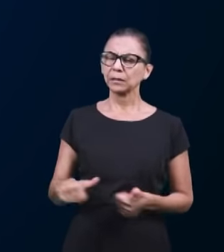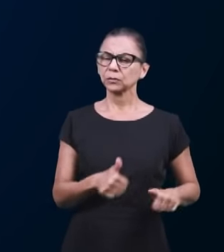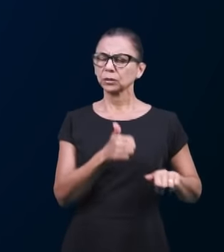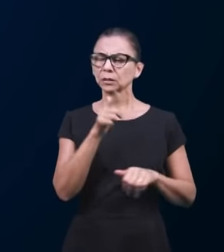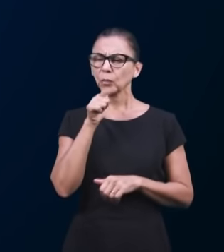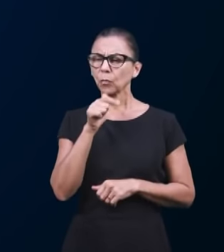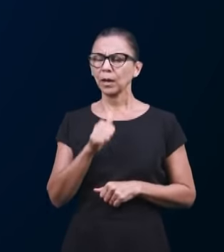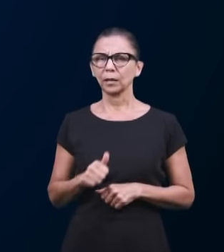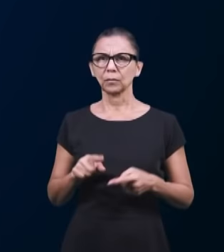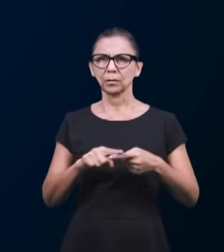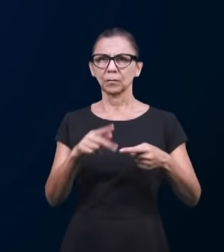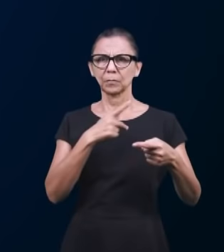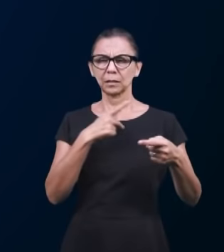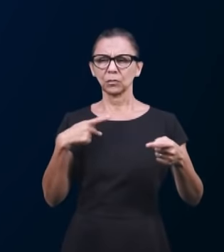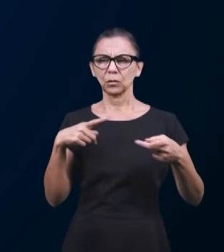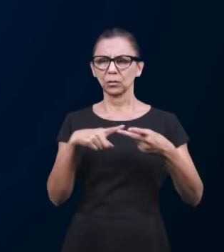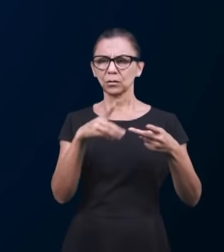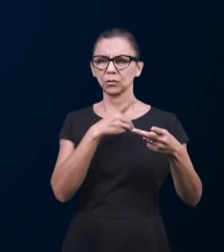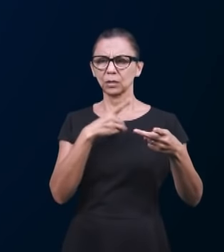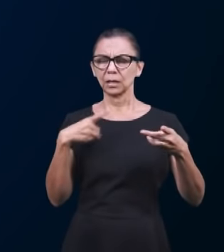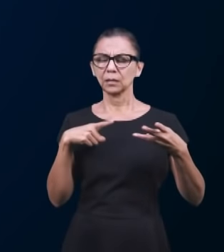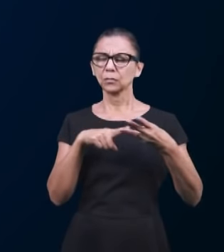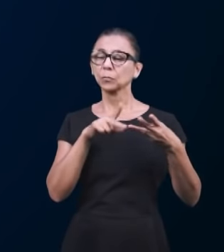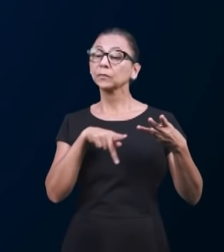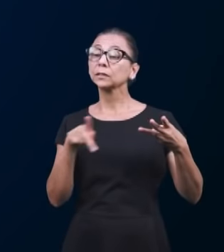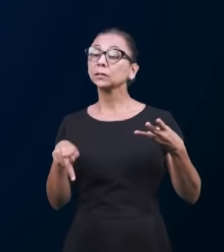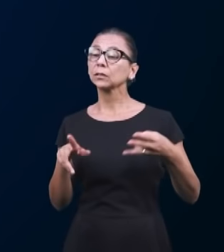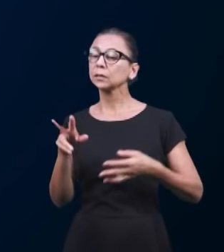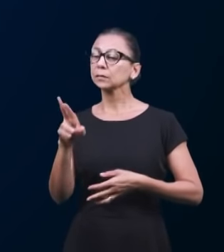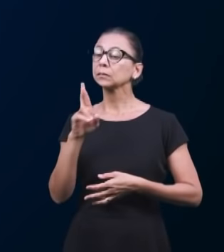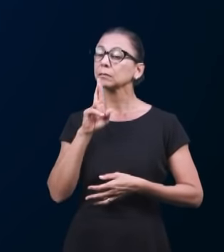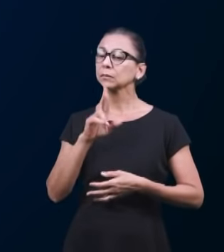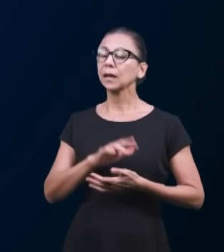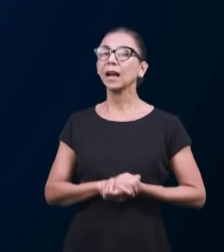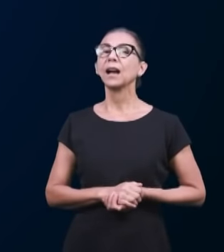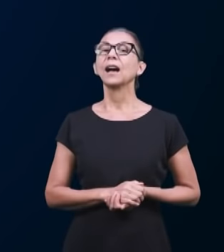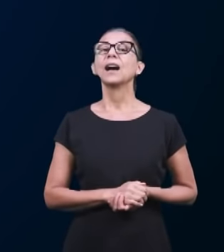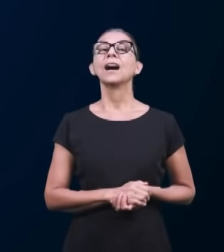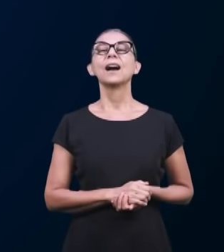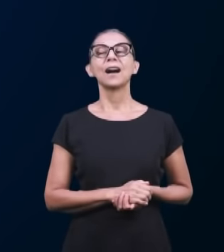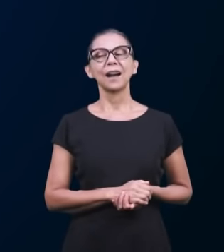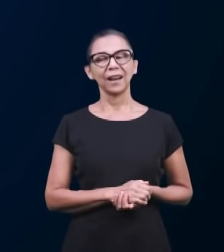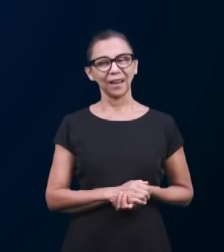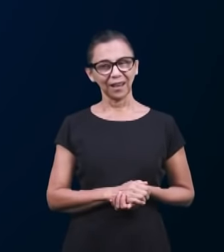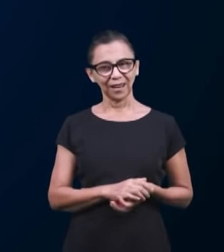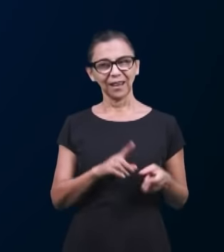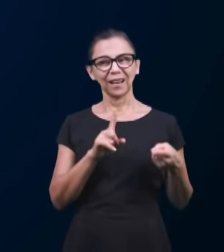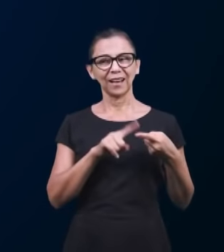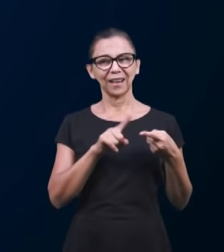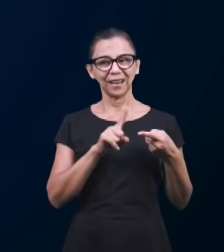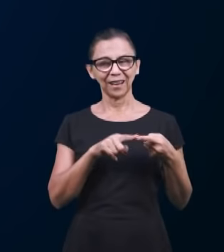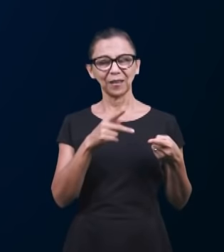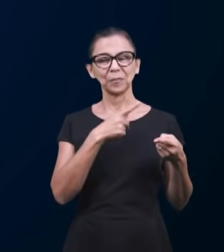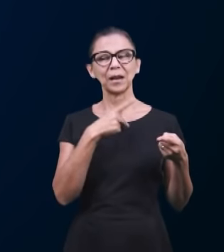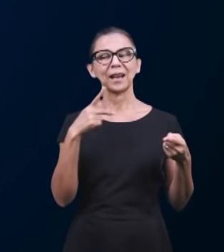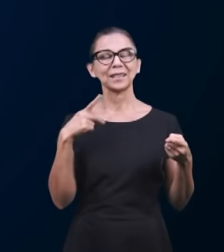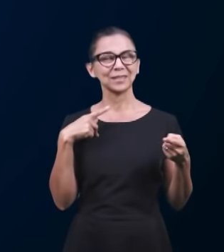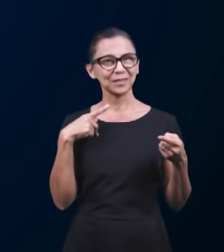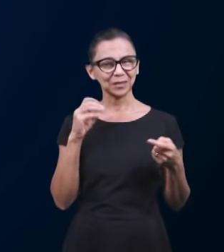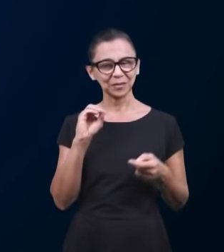pastor, o diácono ou a professora? Quem batiza com água? O pastor. Muito